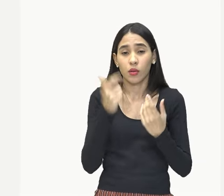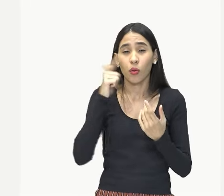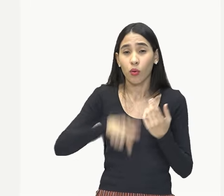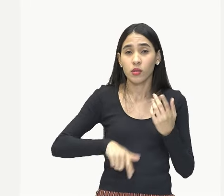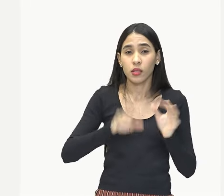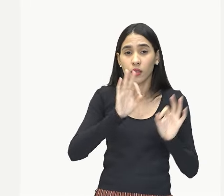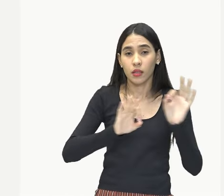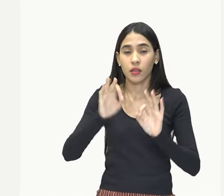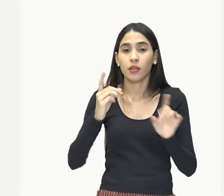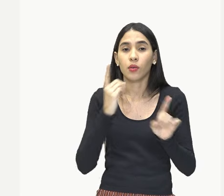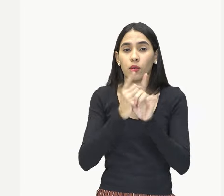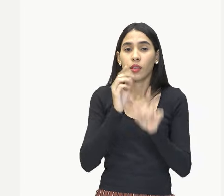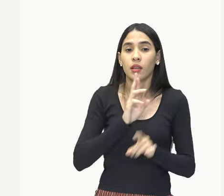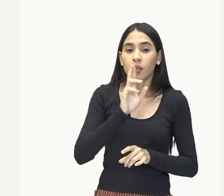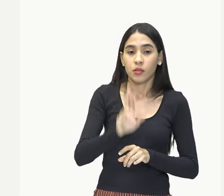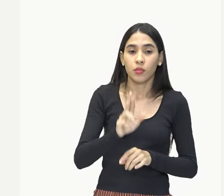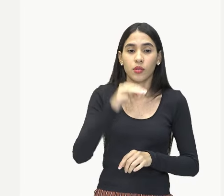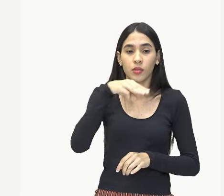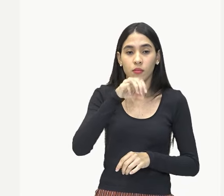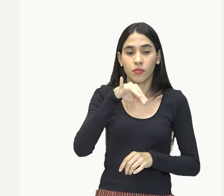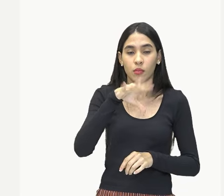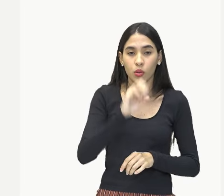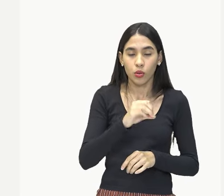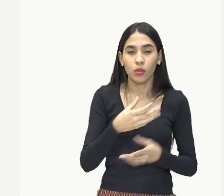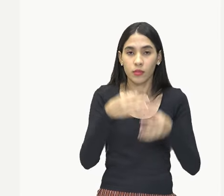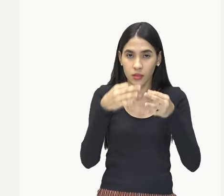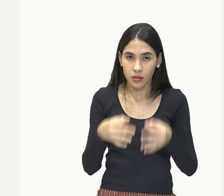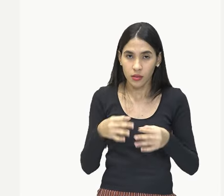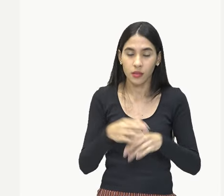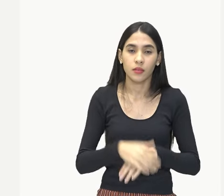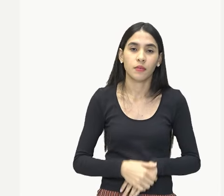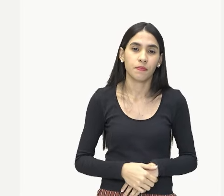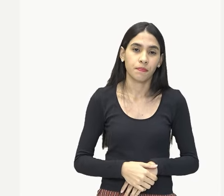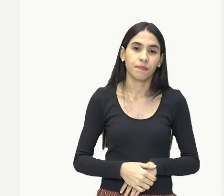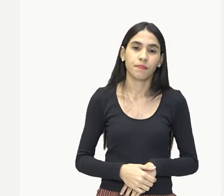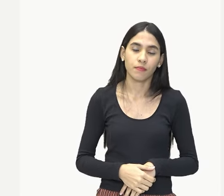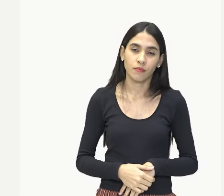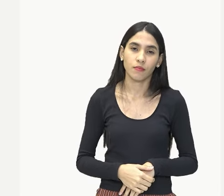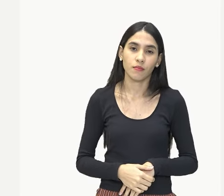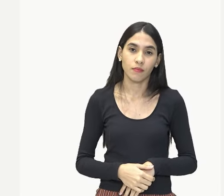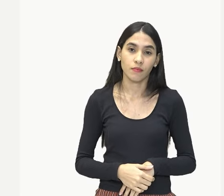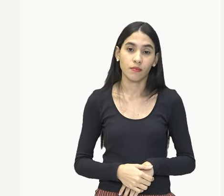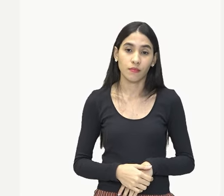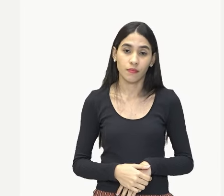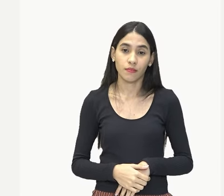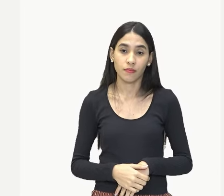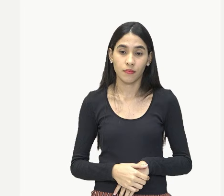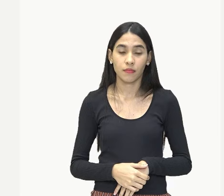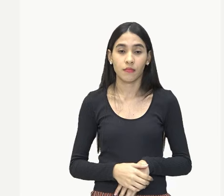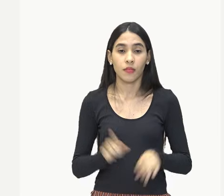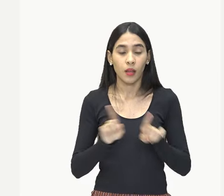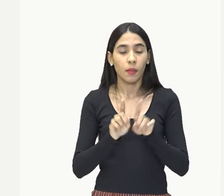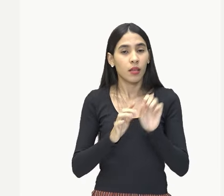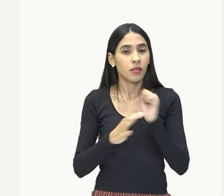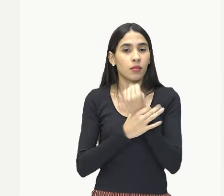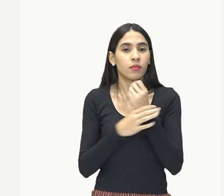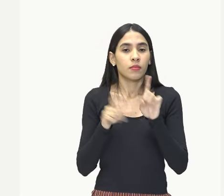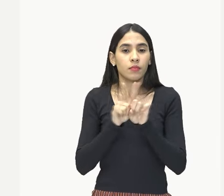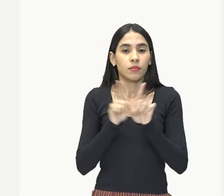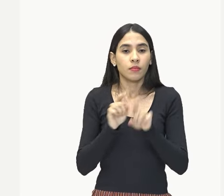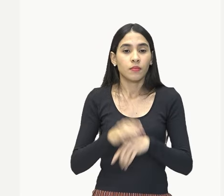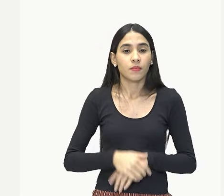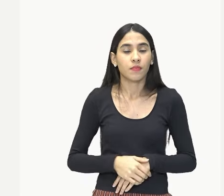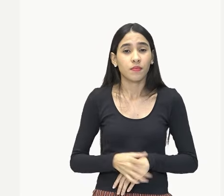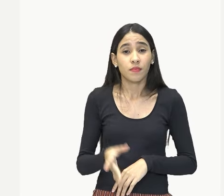resolver multiplicação de monômios da forma matematicamente correta e de forma segura também.